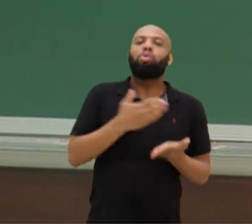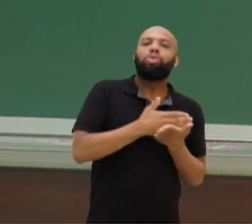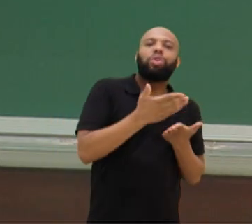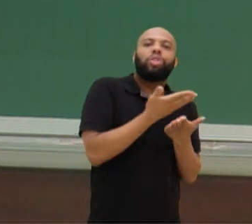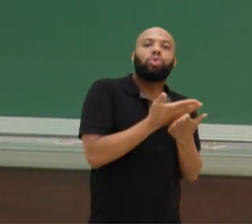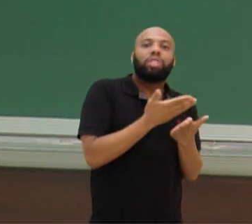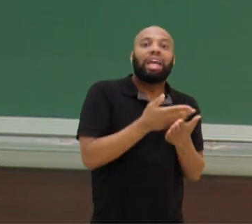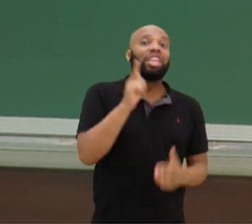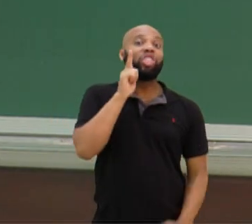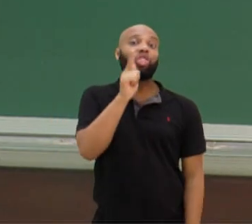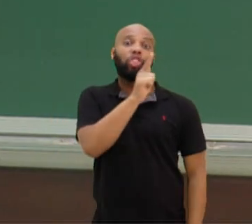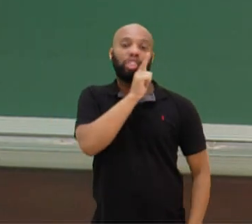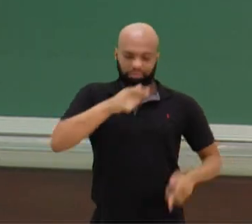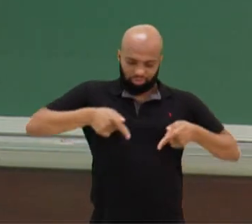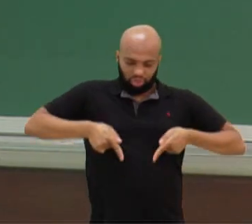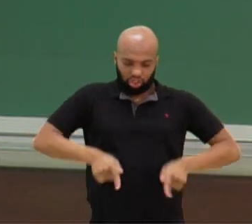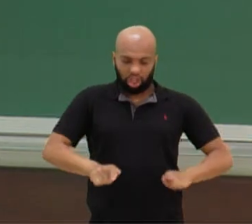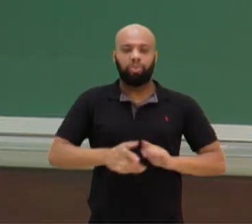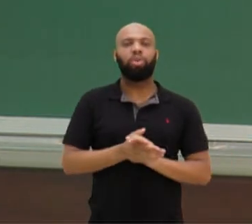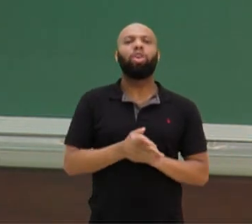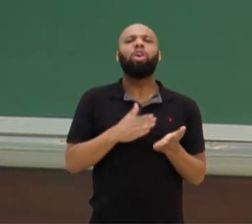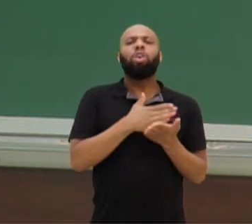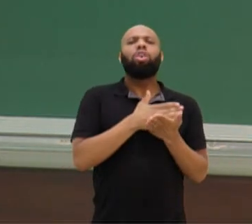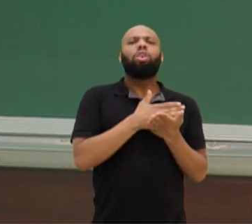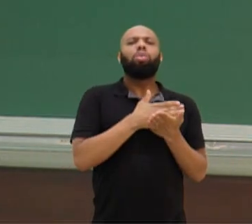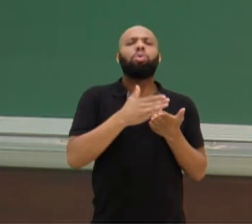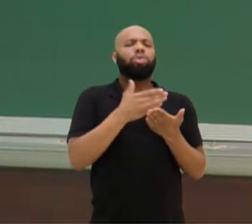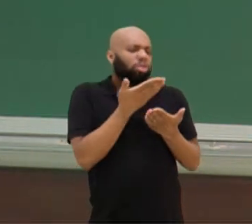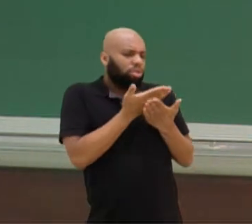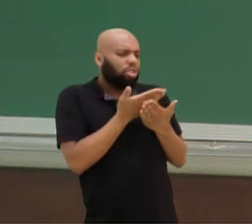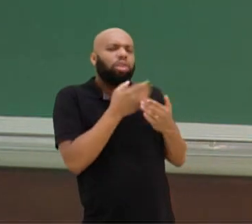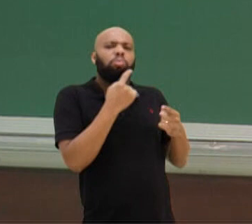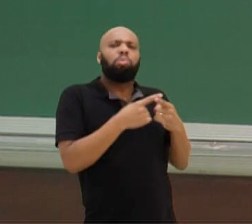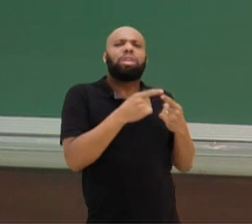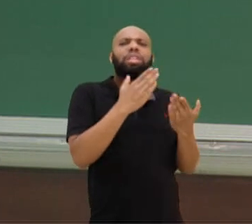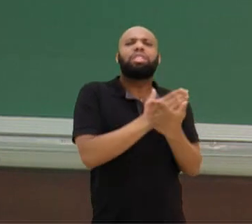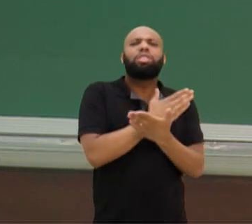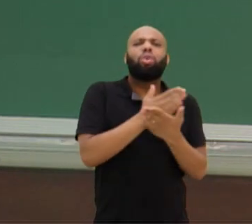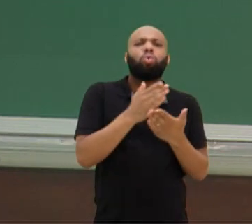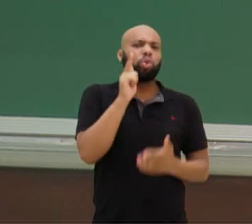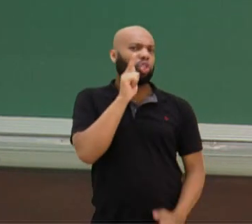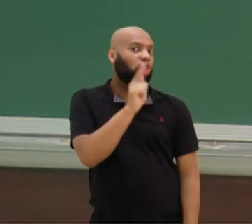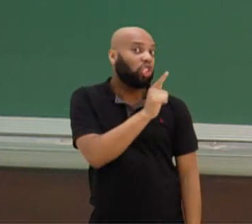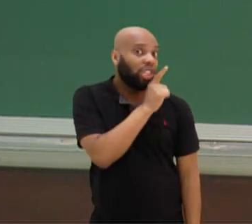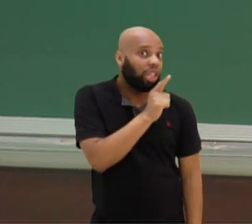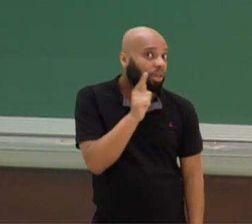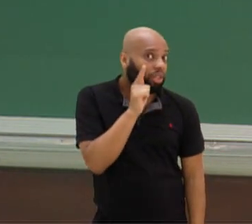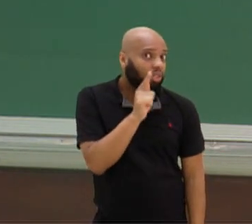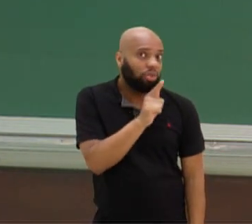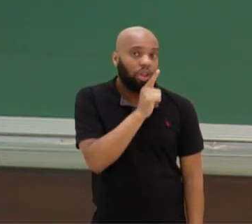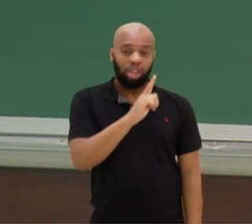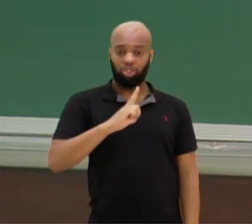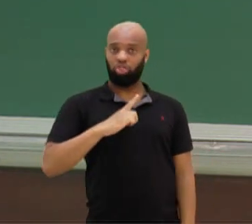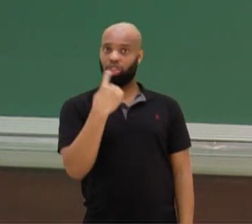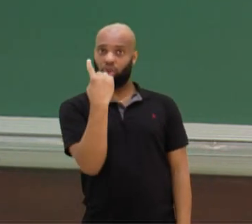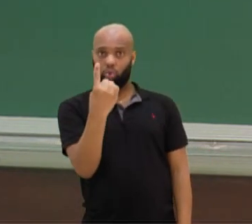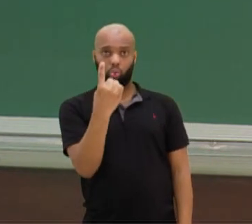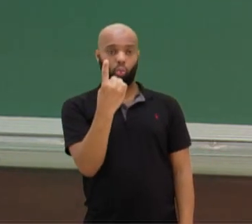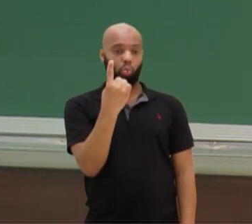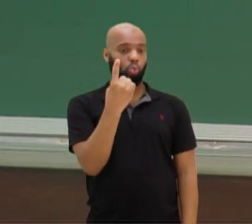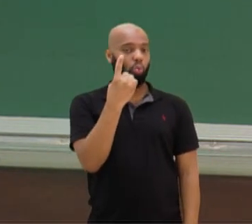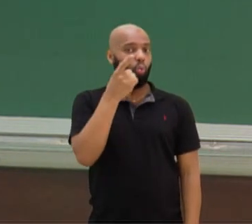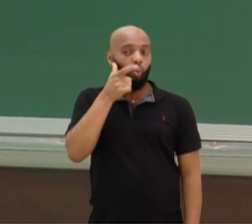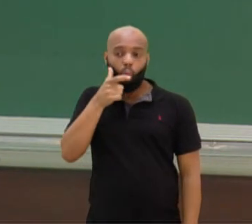gêmeos, tá? Ele queria entender por que alguns gêmeos, um irmão desenvolvia a doença e o outro não desenvolvia a